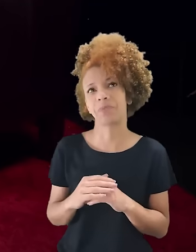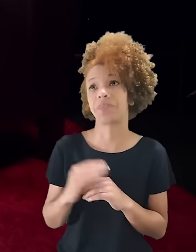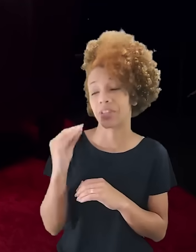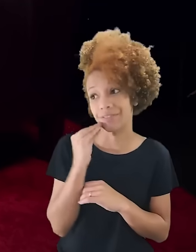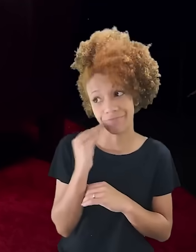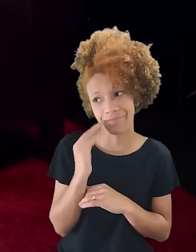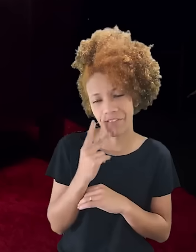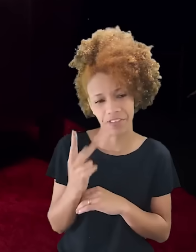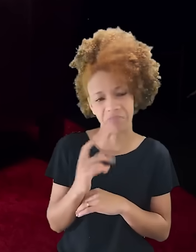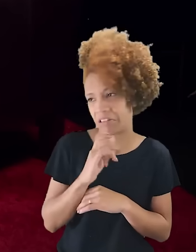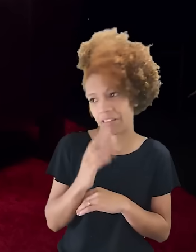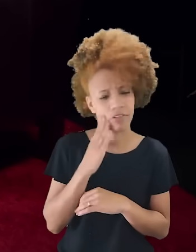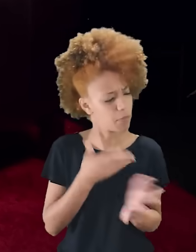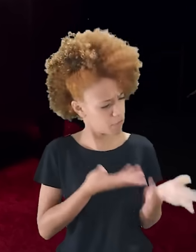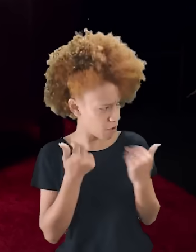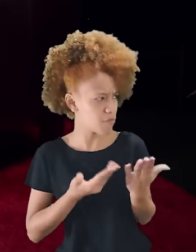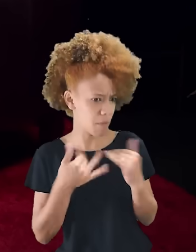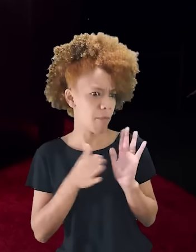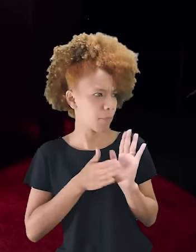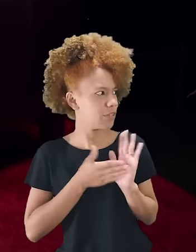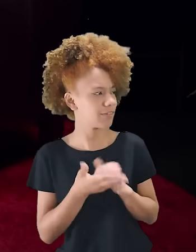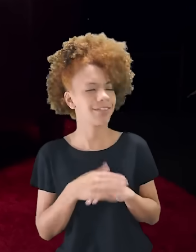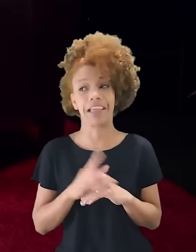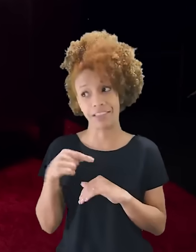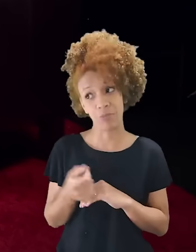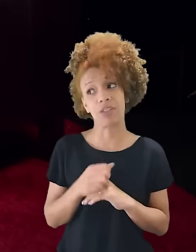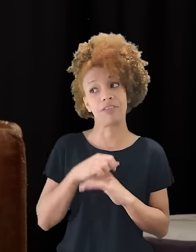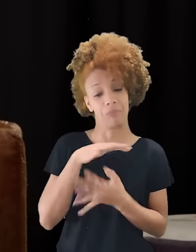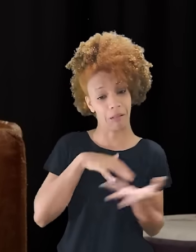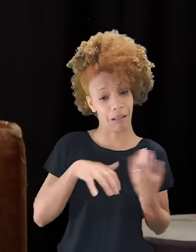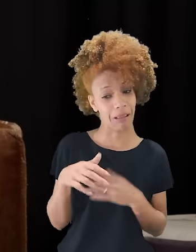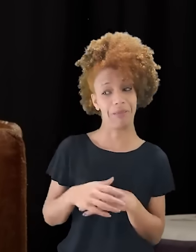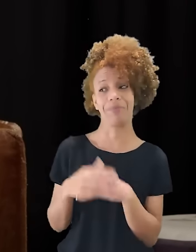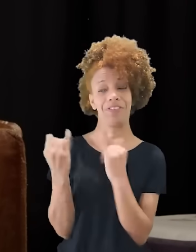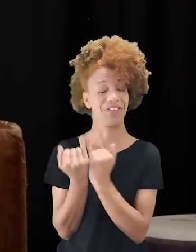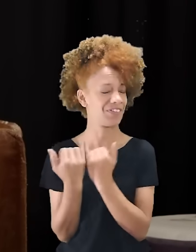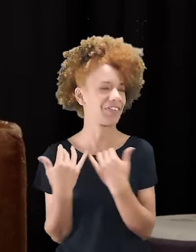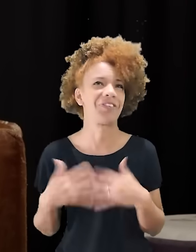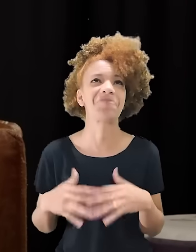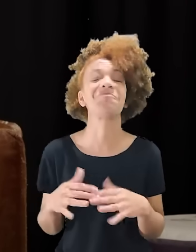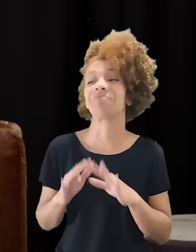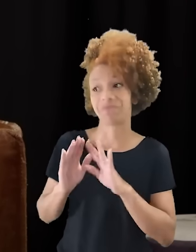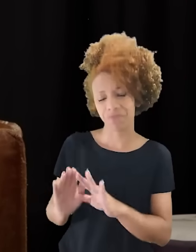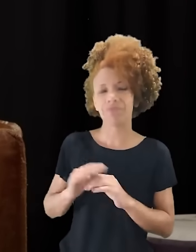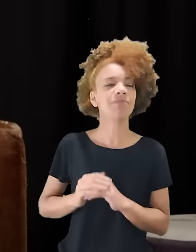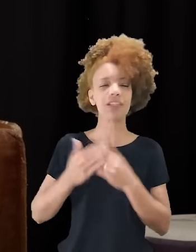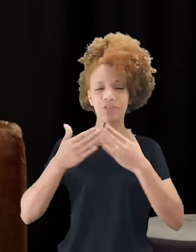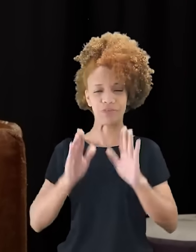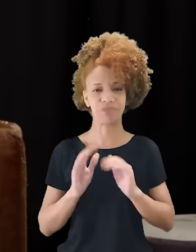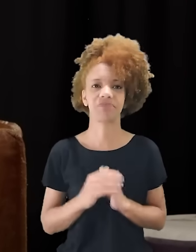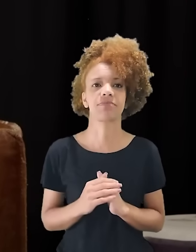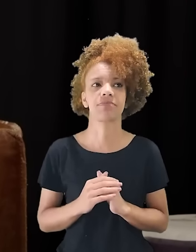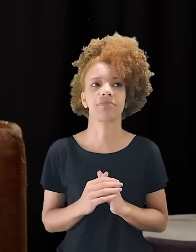muito em contar porque ninguém sabe tô contando coisas que ninguém sabe depois depois vai vir gente atrás de mim tá